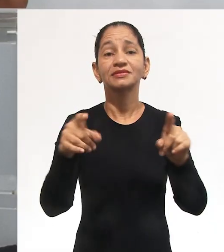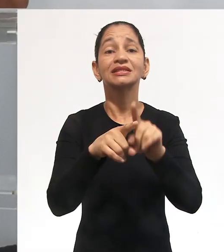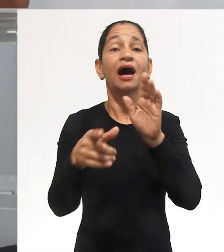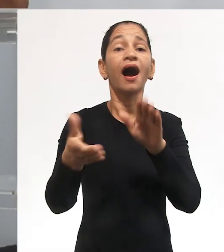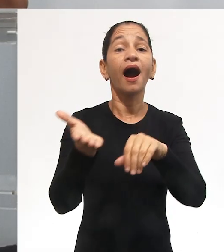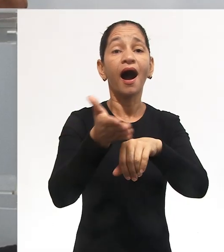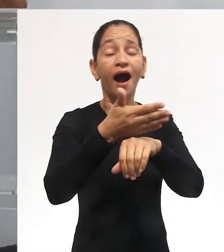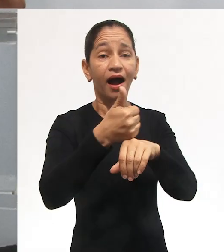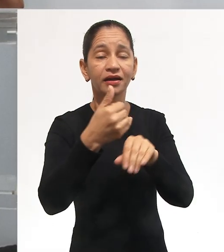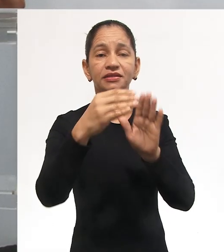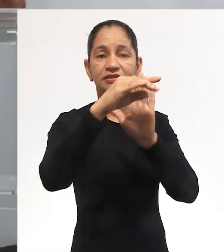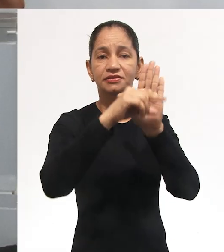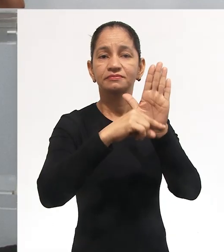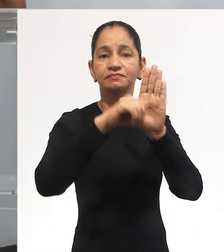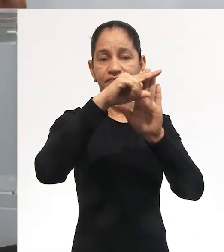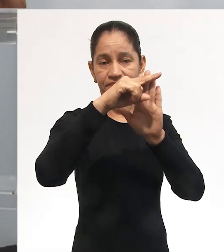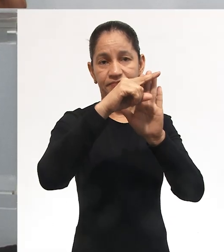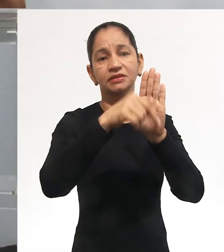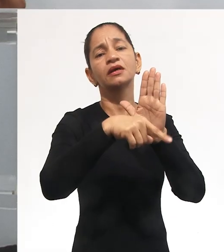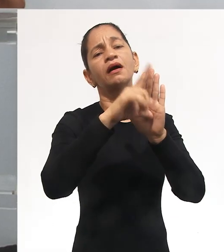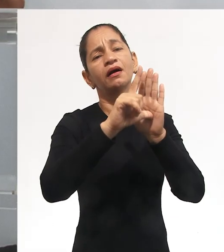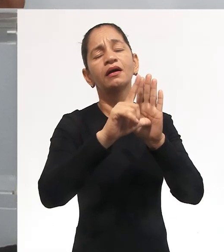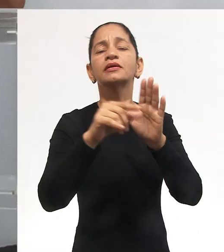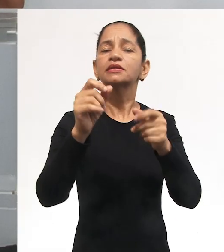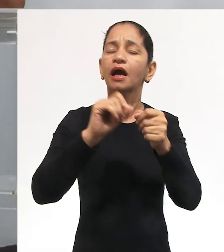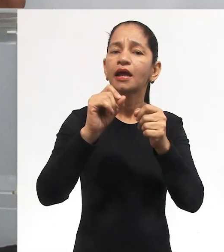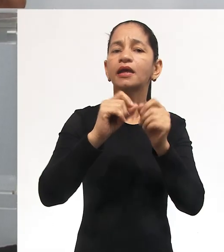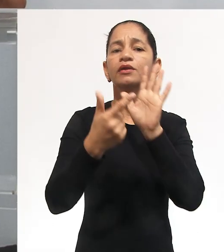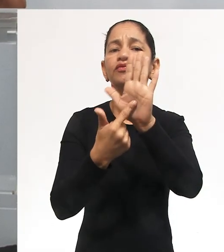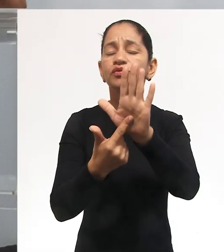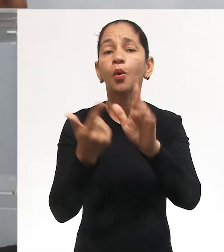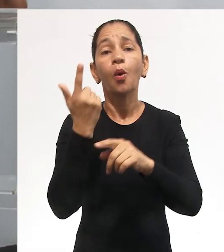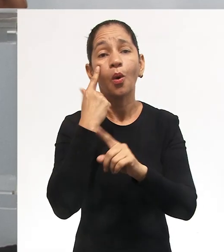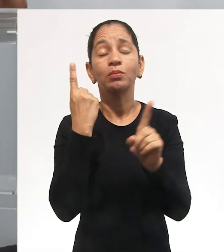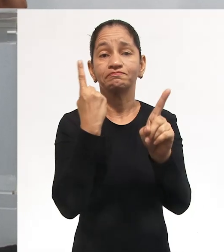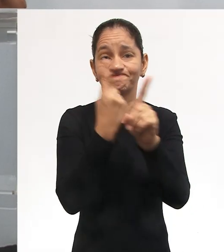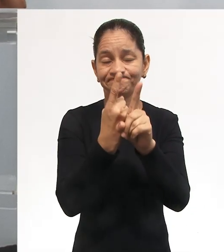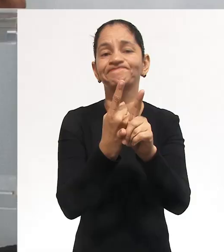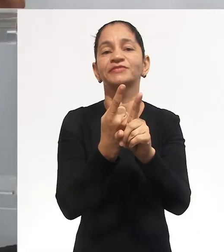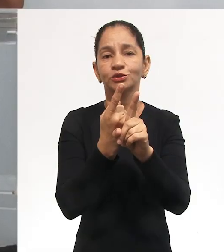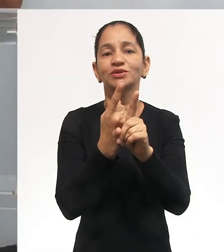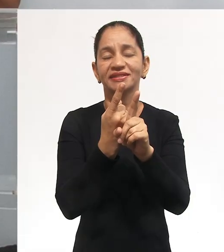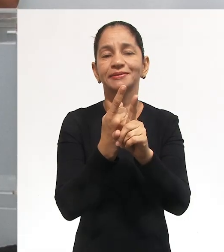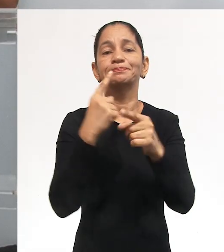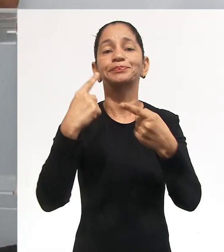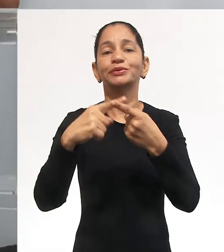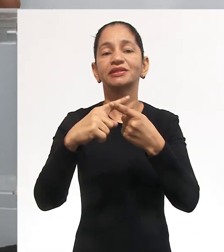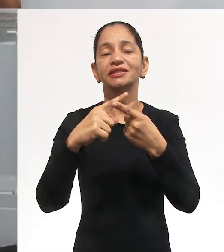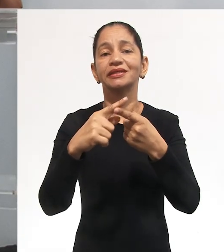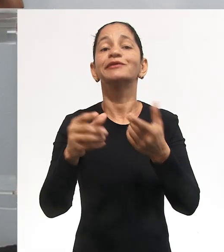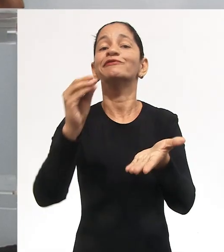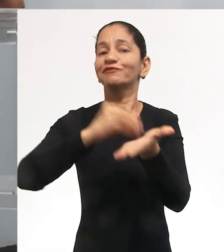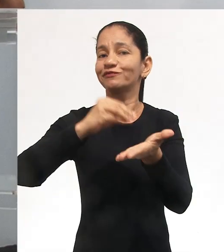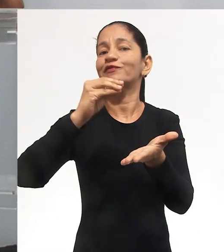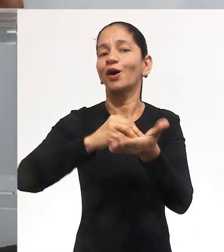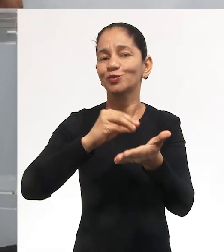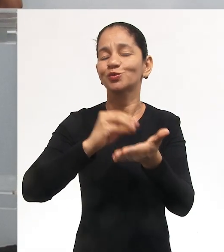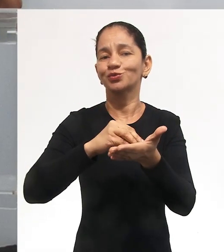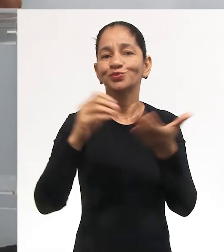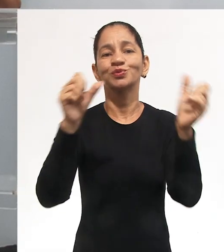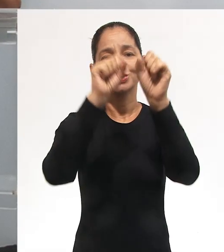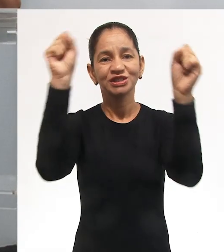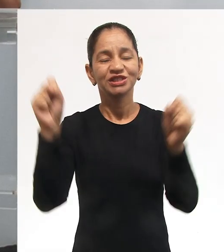anteriores, ele identificou o problema relacionado com a venda online e ele identificou que a ausência de um sistema, né,